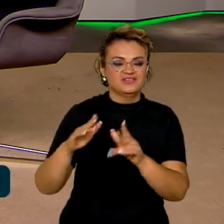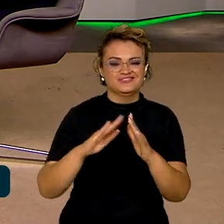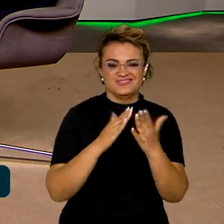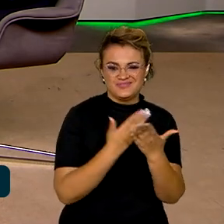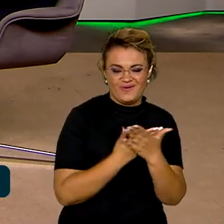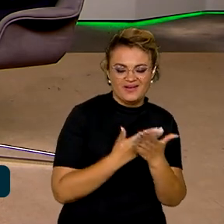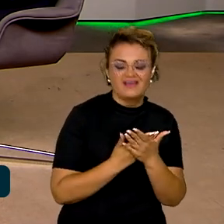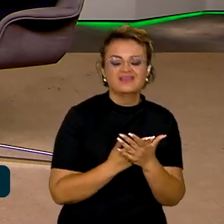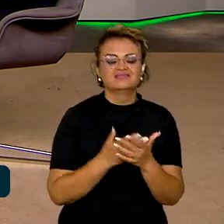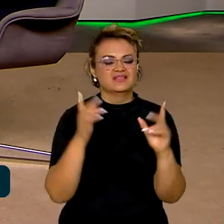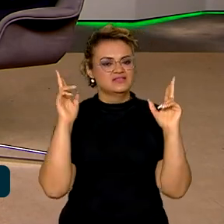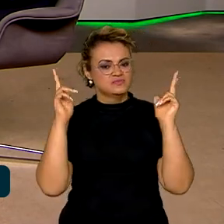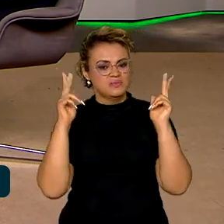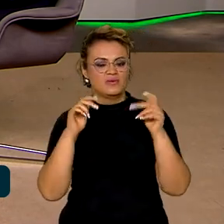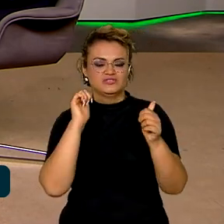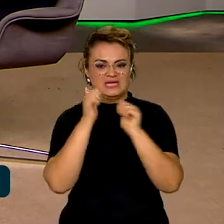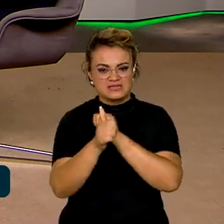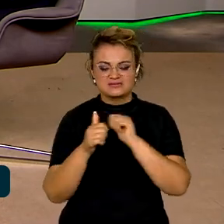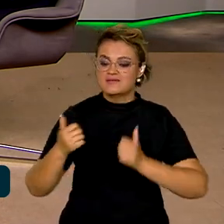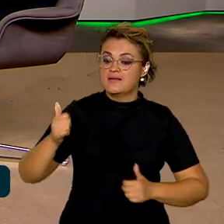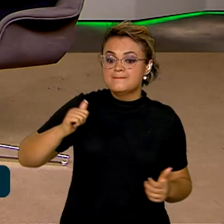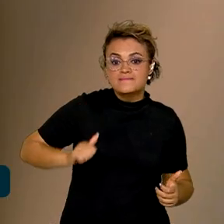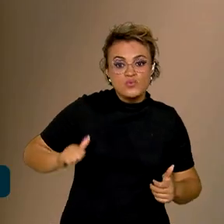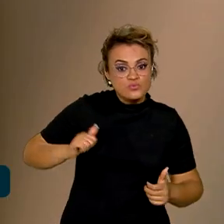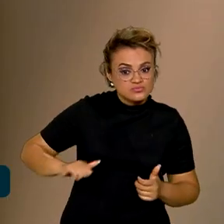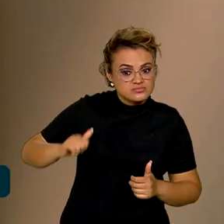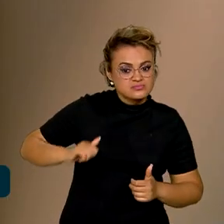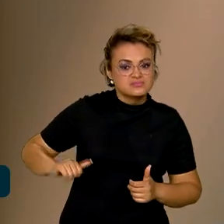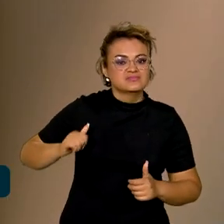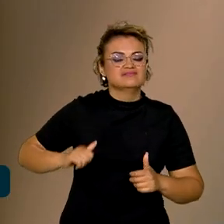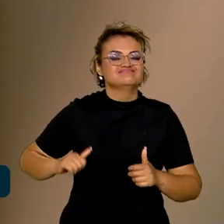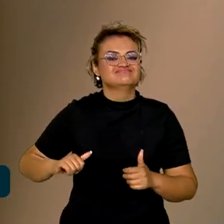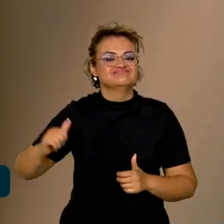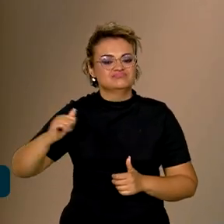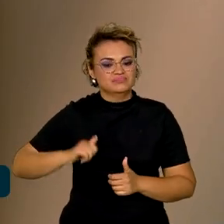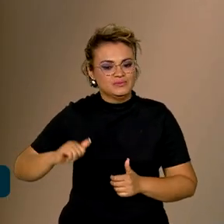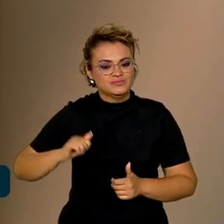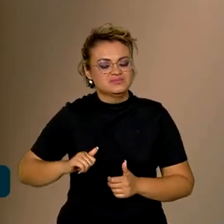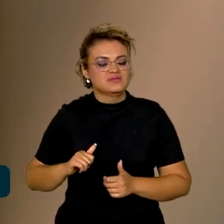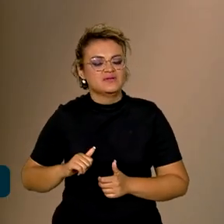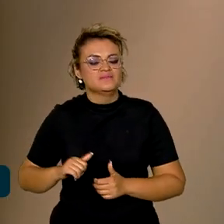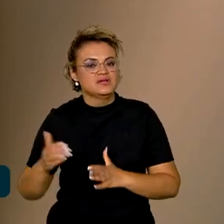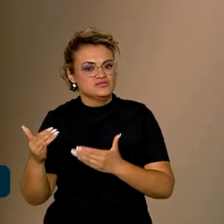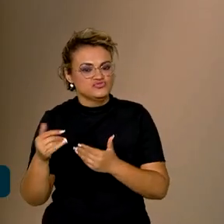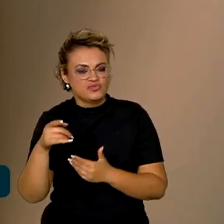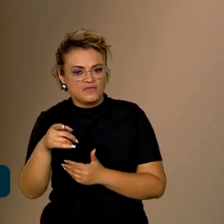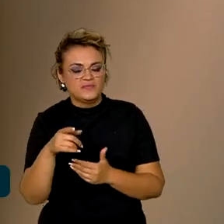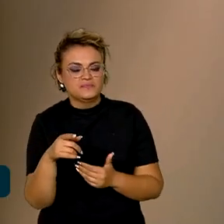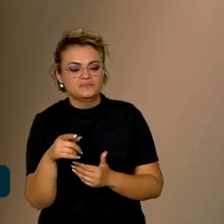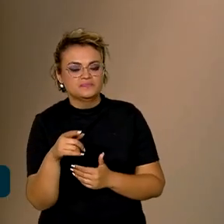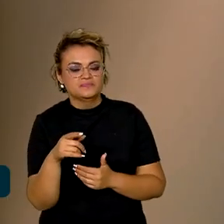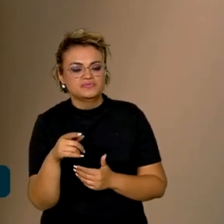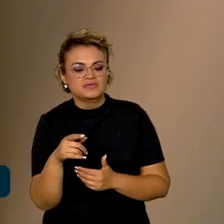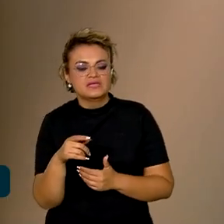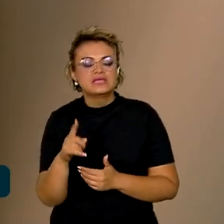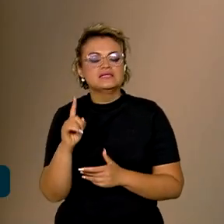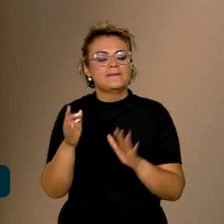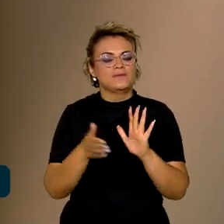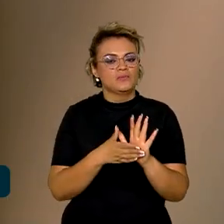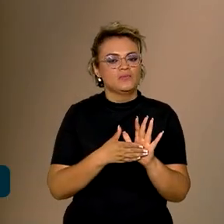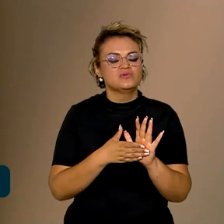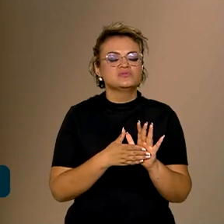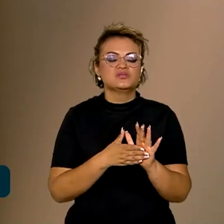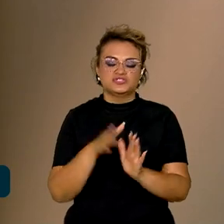esporte, lazer, oferecerá uma bolsa também para esse jovem e a oferta